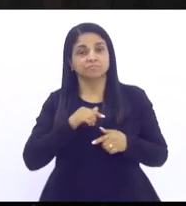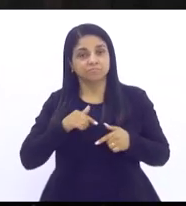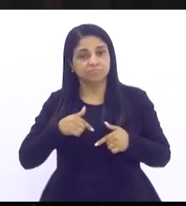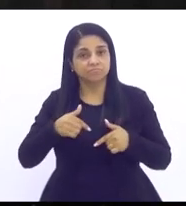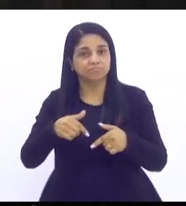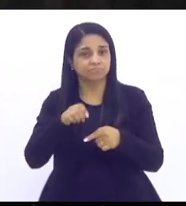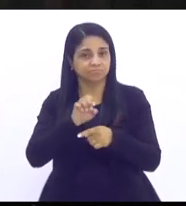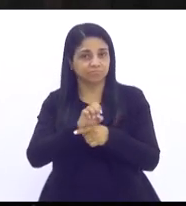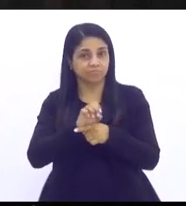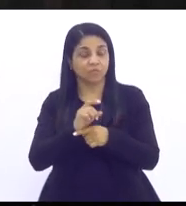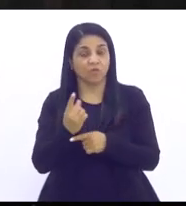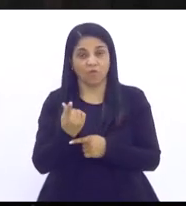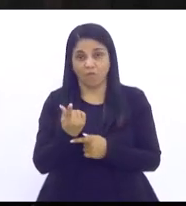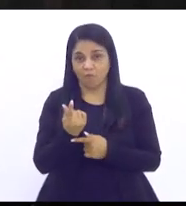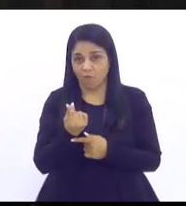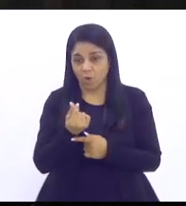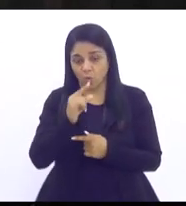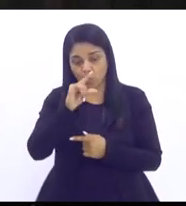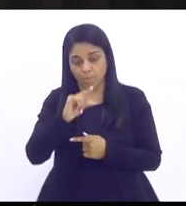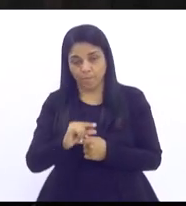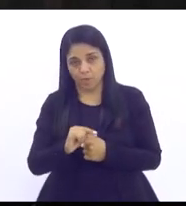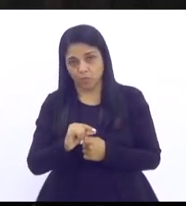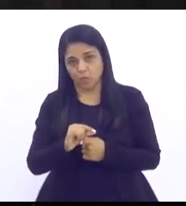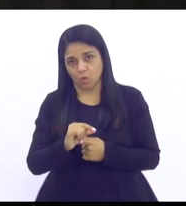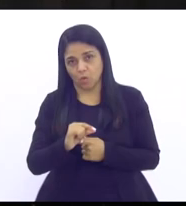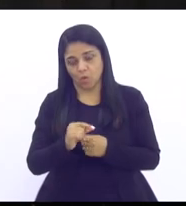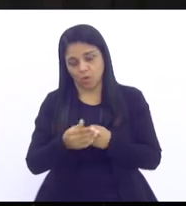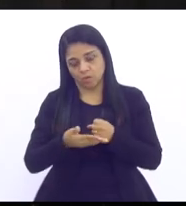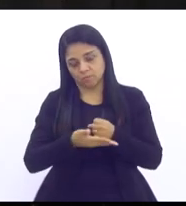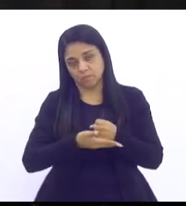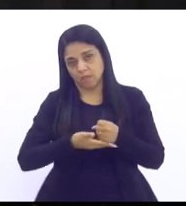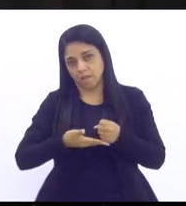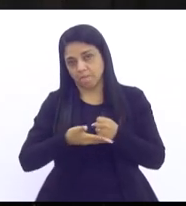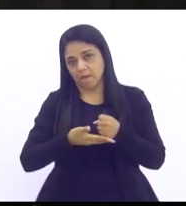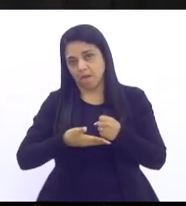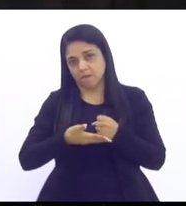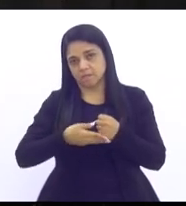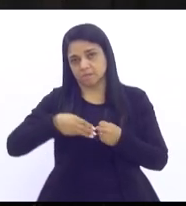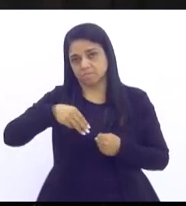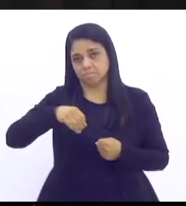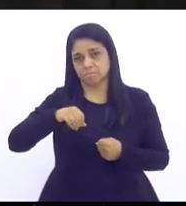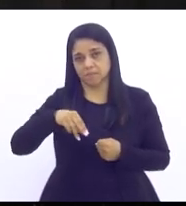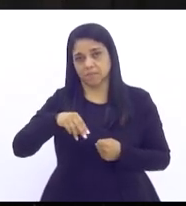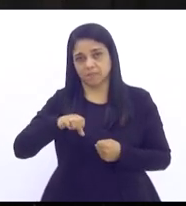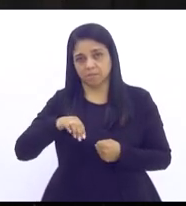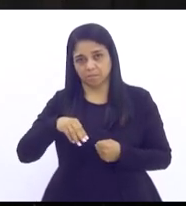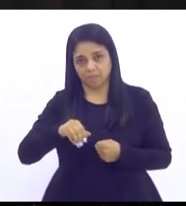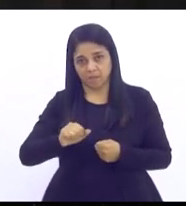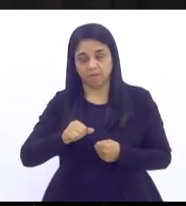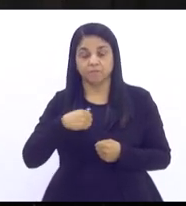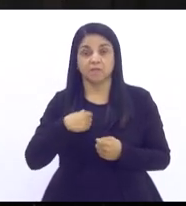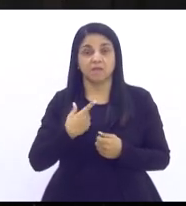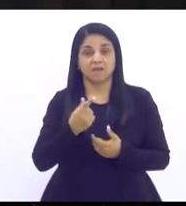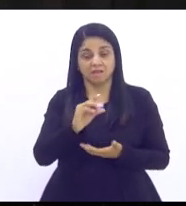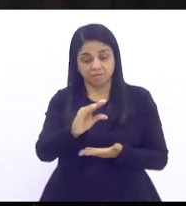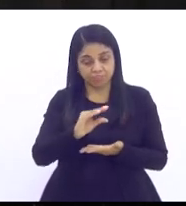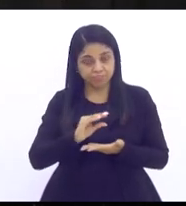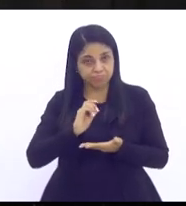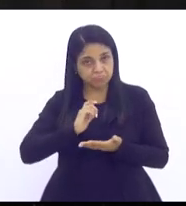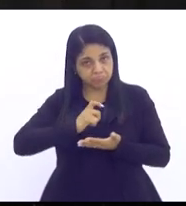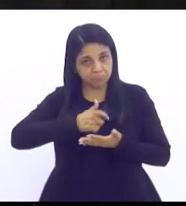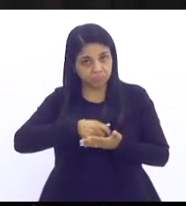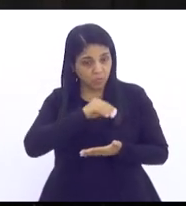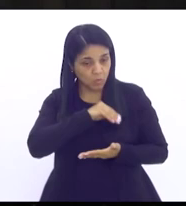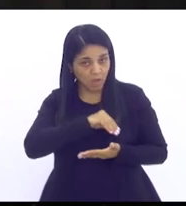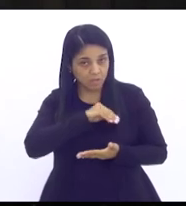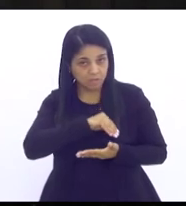um valor de salário menor do que o salário mínimo nacional. Ou seja, elas recebem, na prática, o